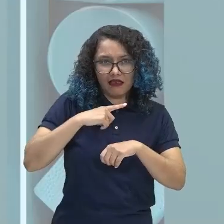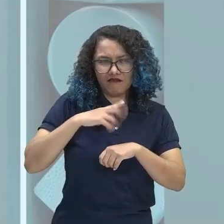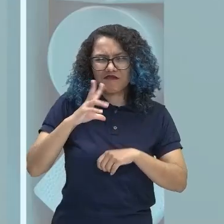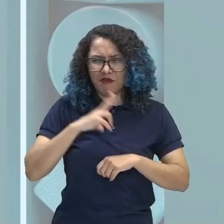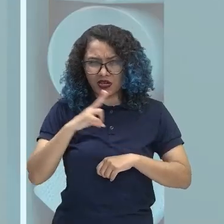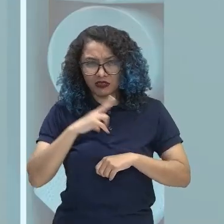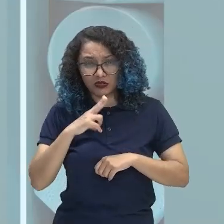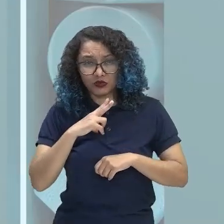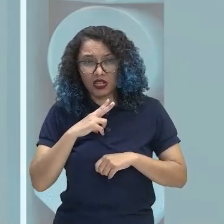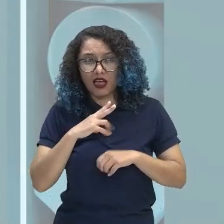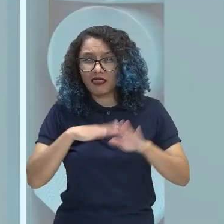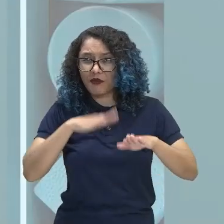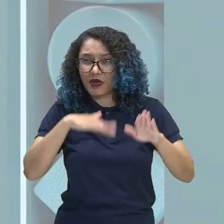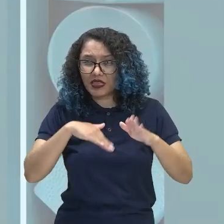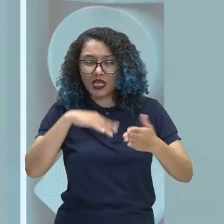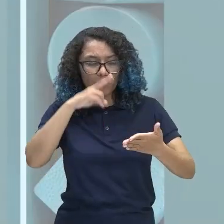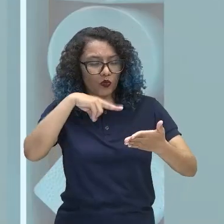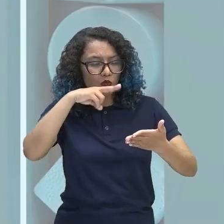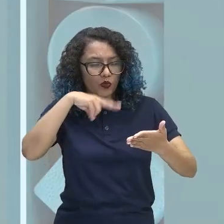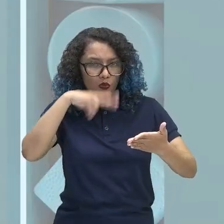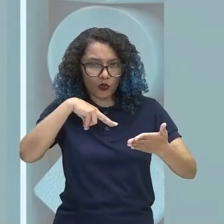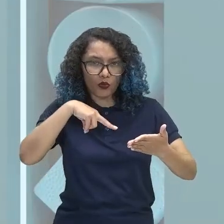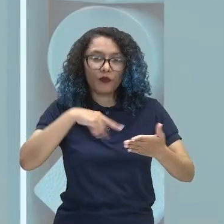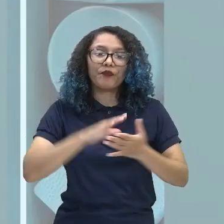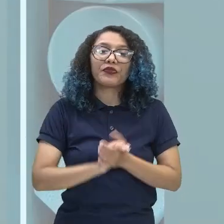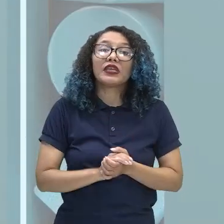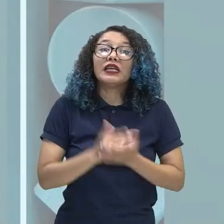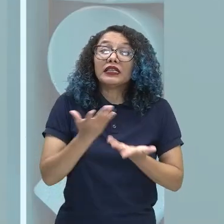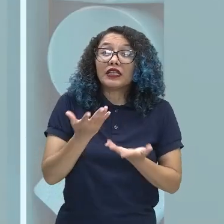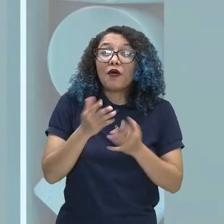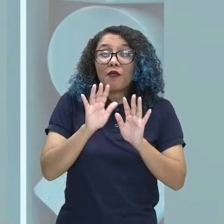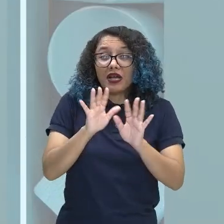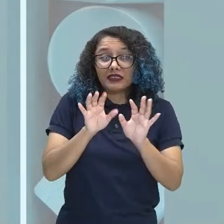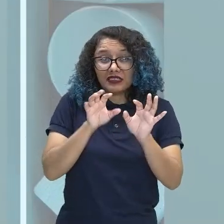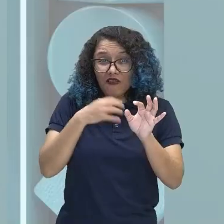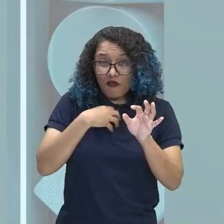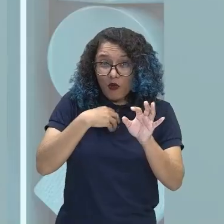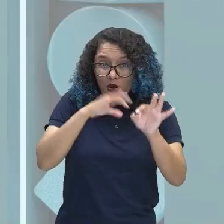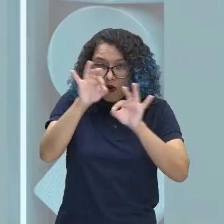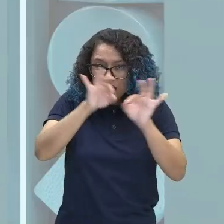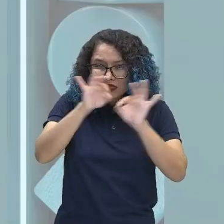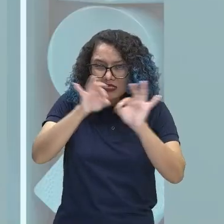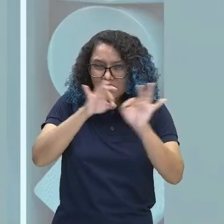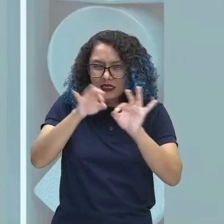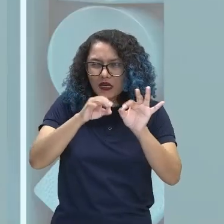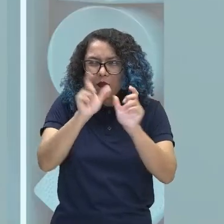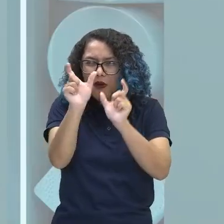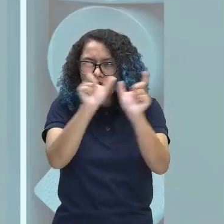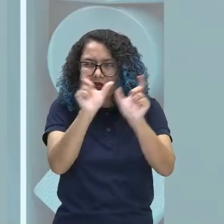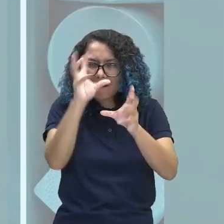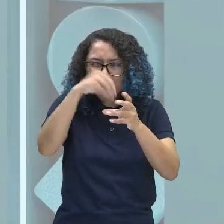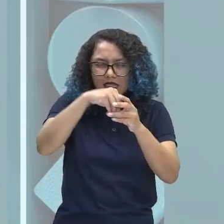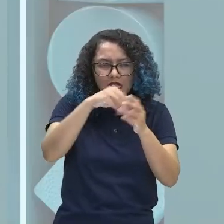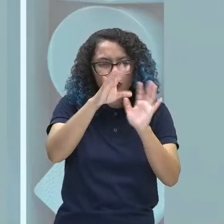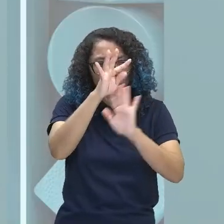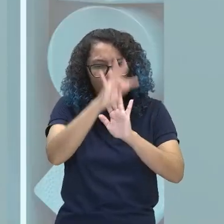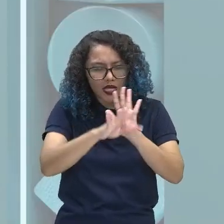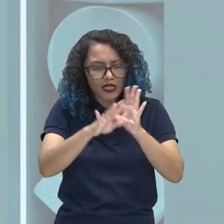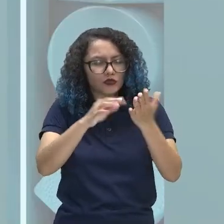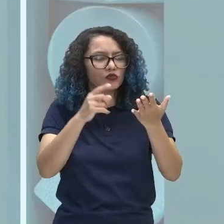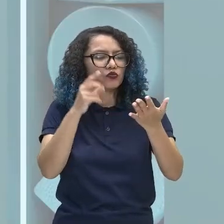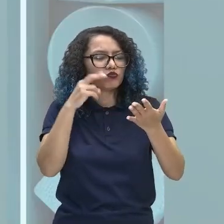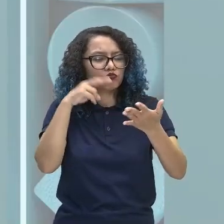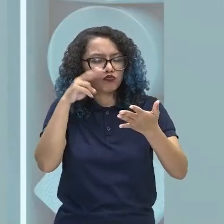que as palavras, da forma que elas estão colocadas no texto, tem que se observar o